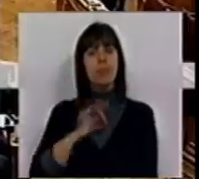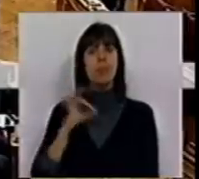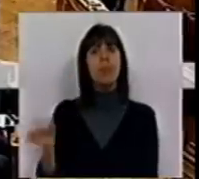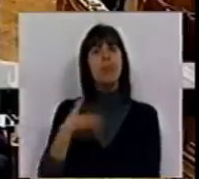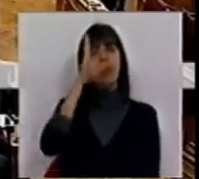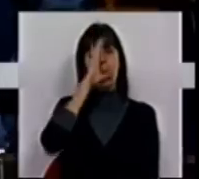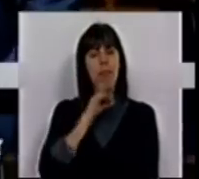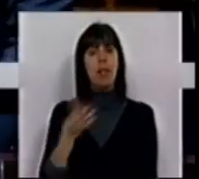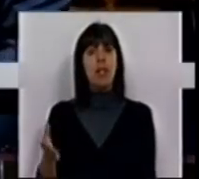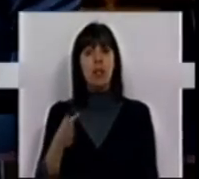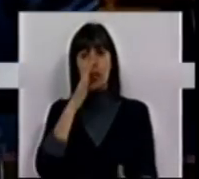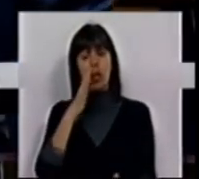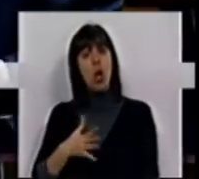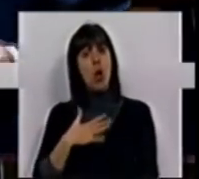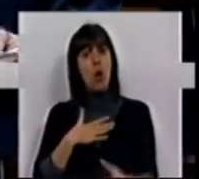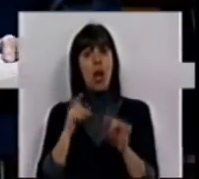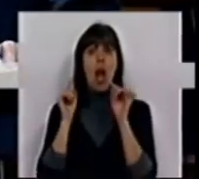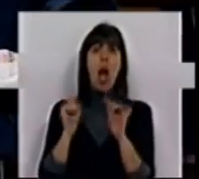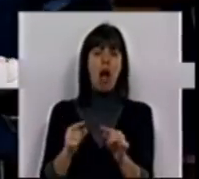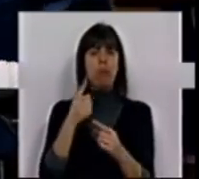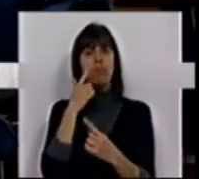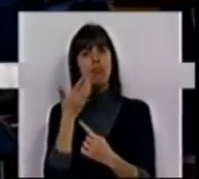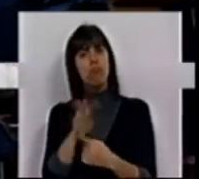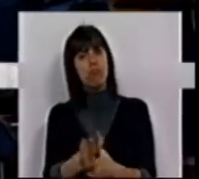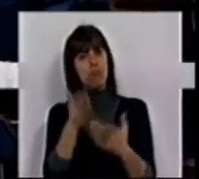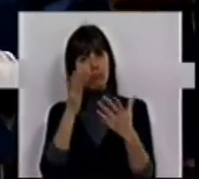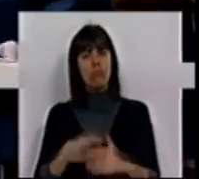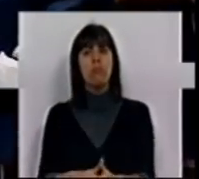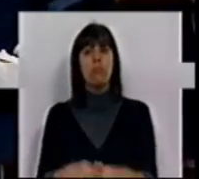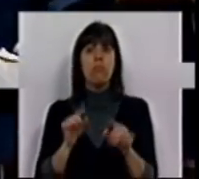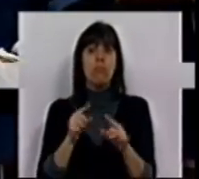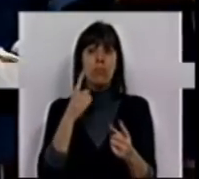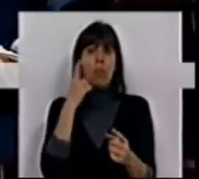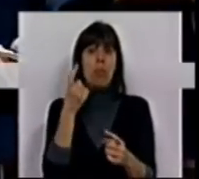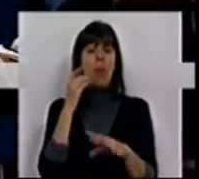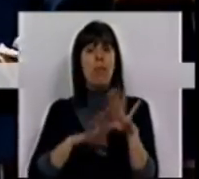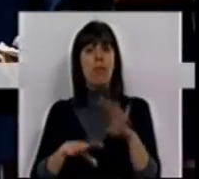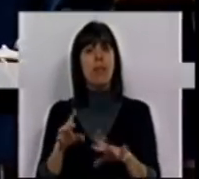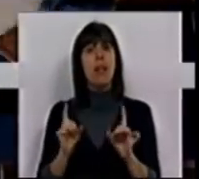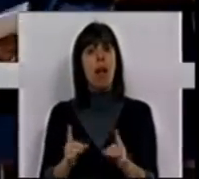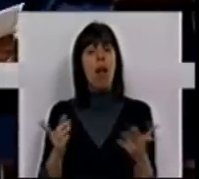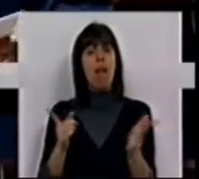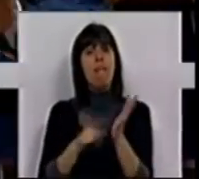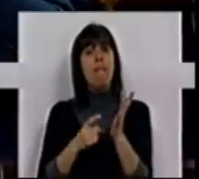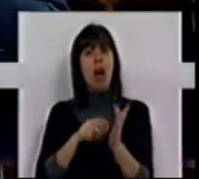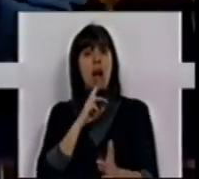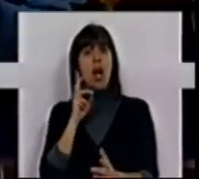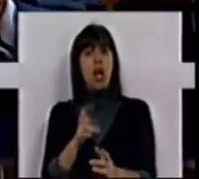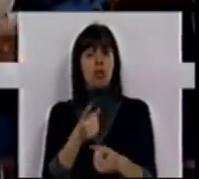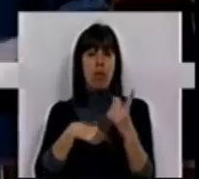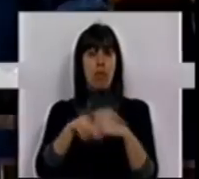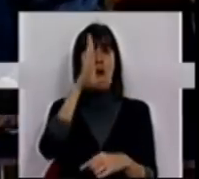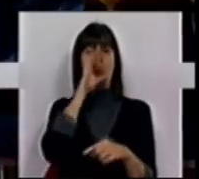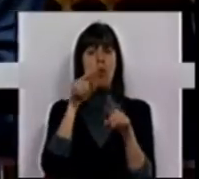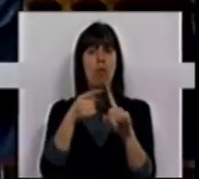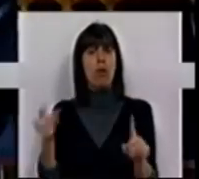Sr. Primeiro-Ministro, se não quer a acusação, faça a demonstração. Foi aquilo que procurámos fazer e a falta de resposta foi do